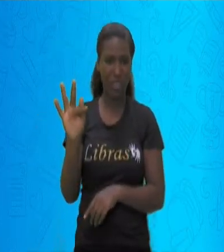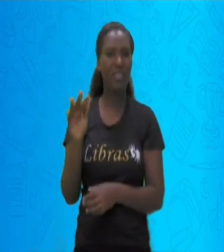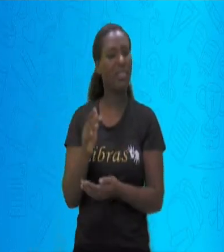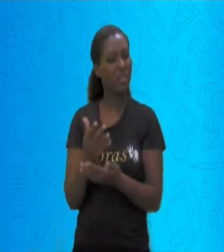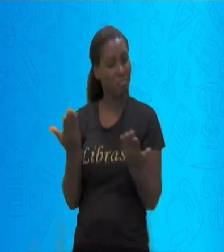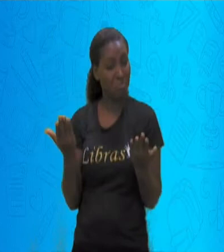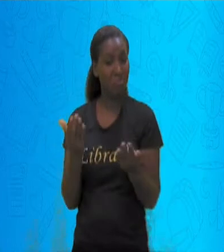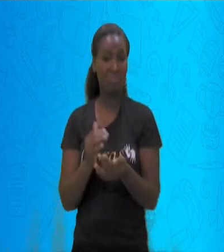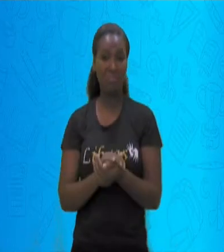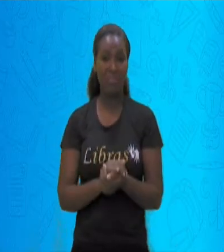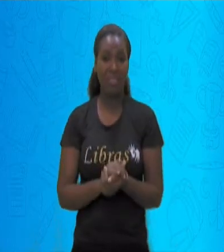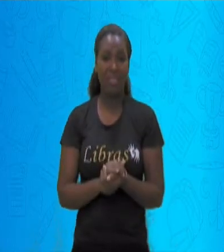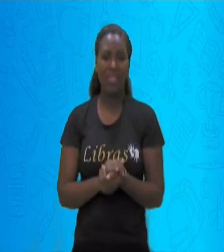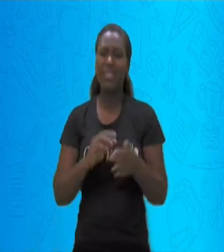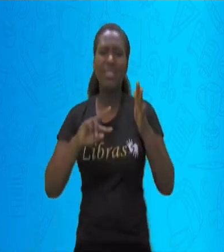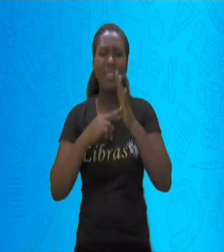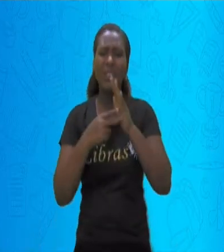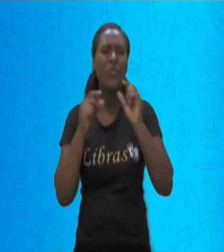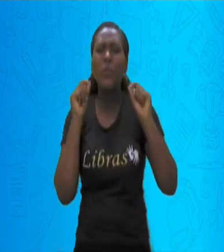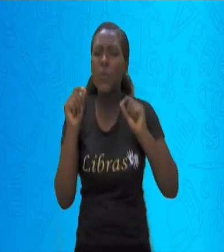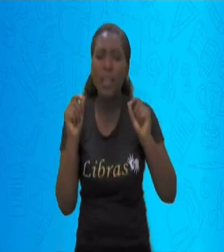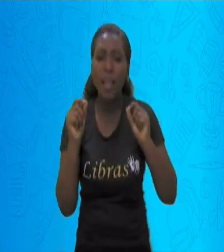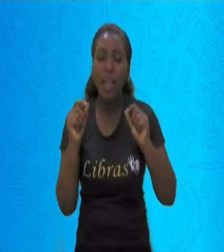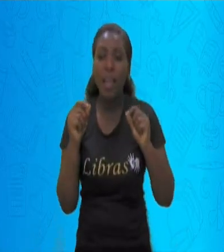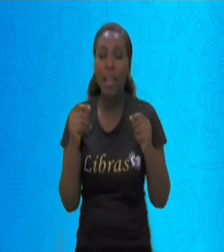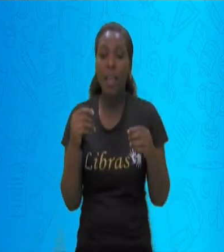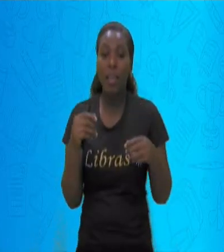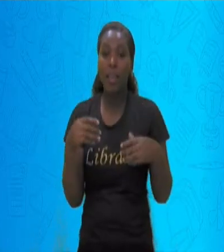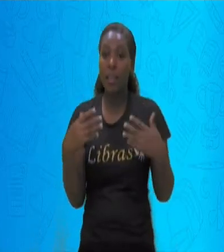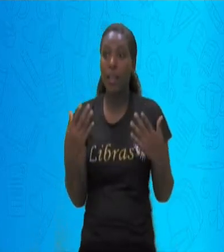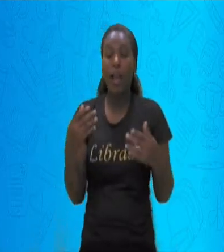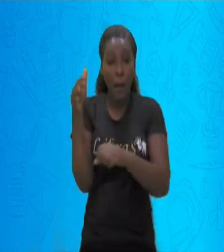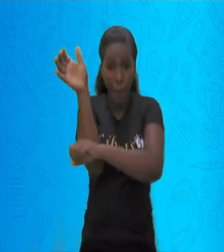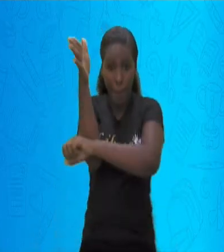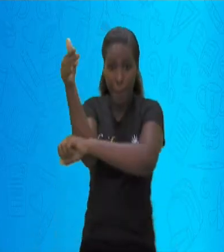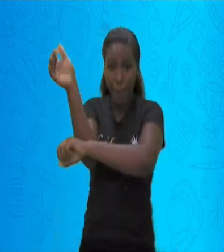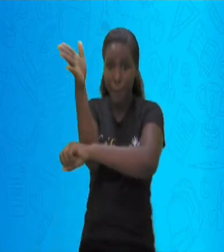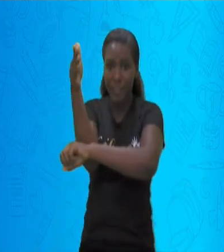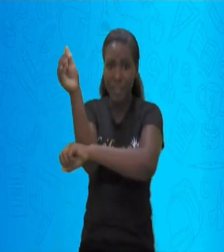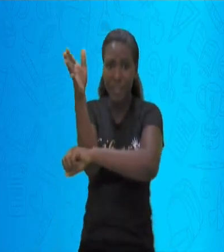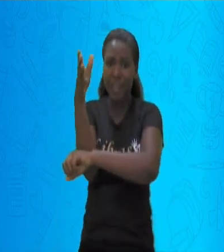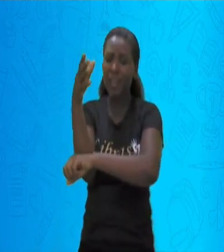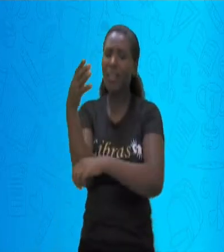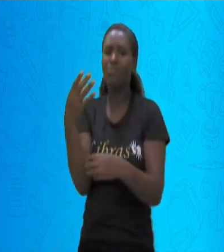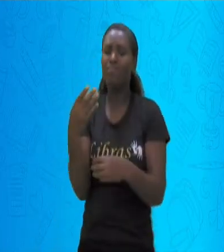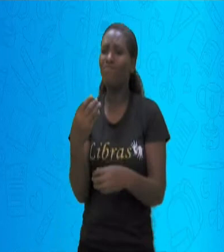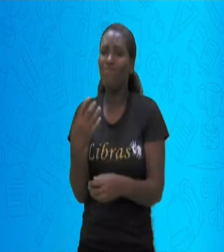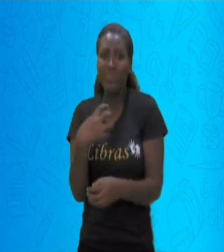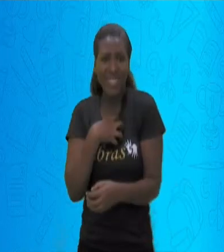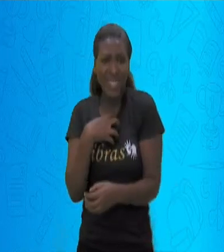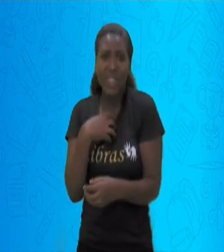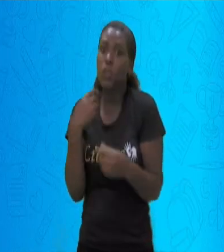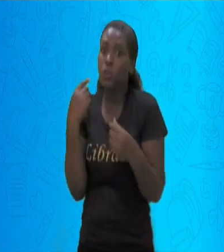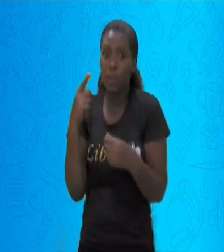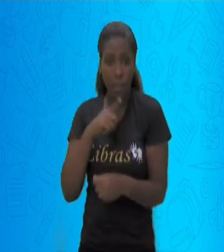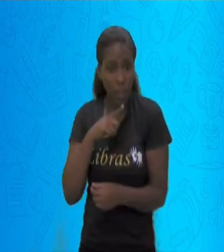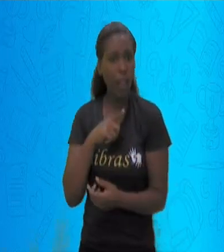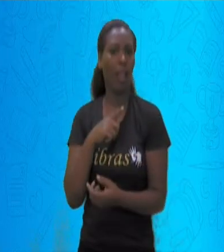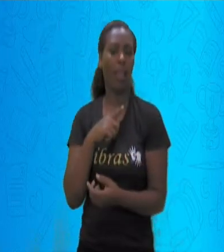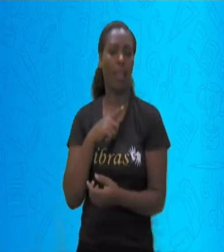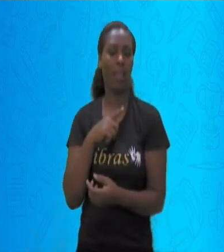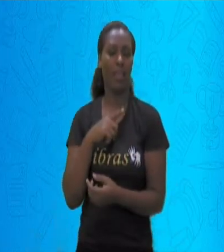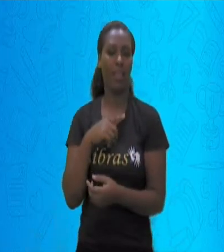bandeira ela tem um significado, né? As pessoas que pensaram a bandeira,